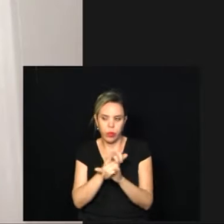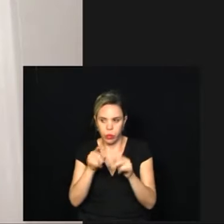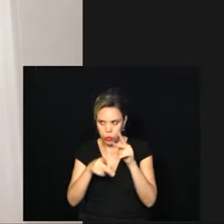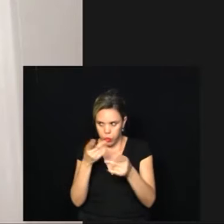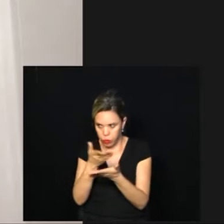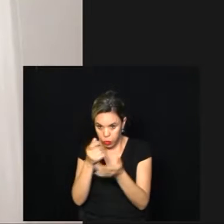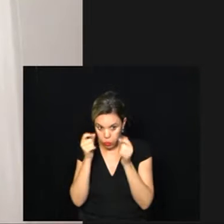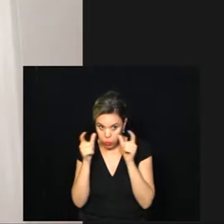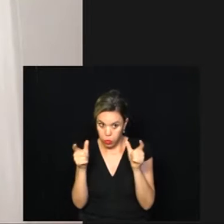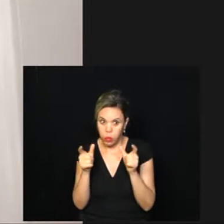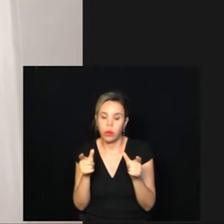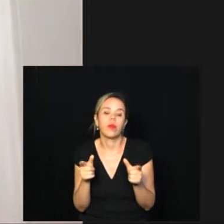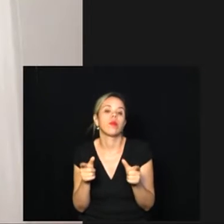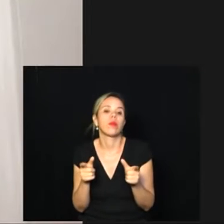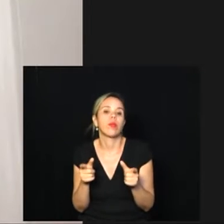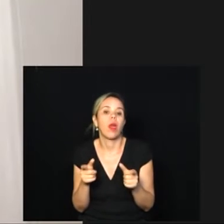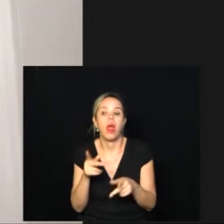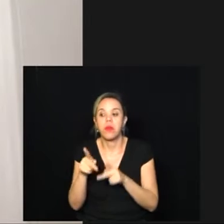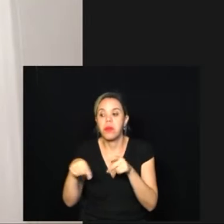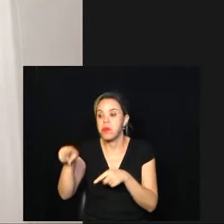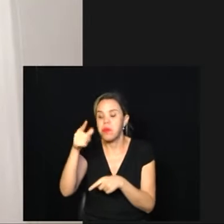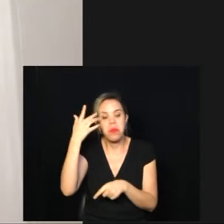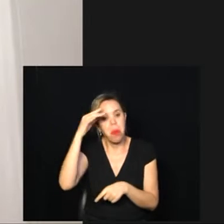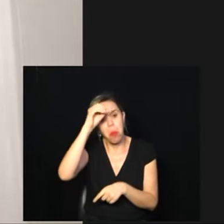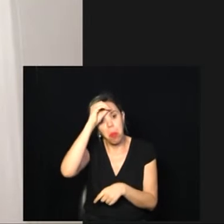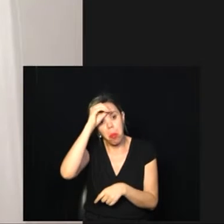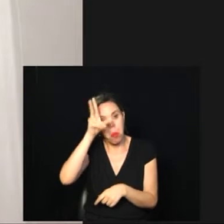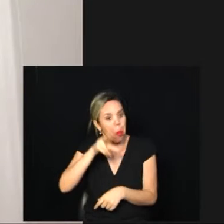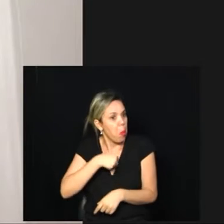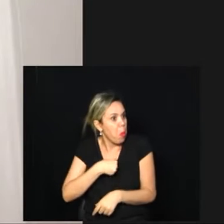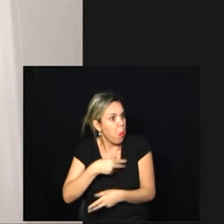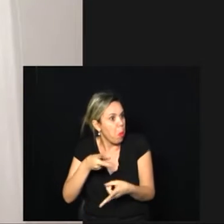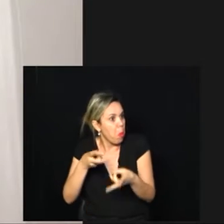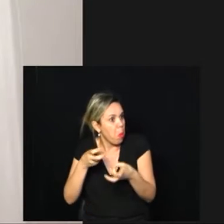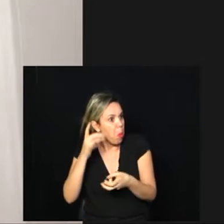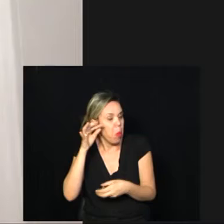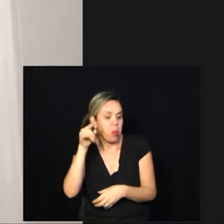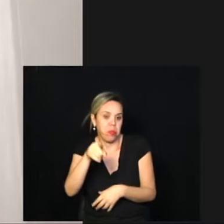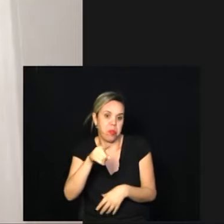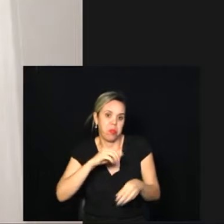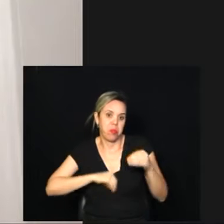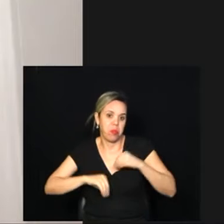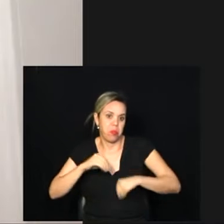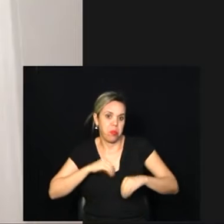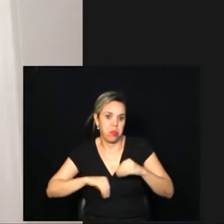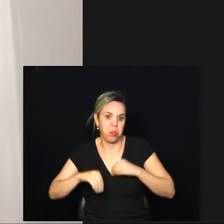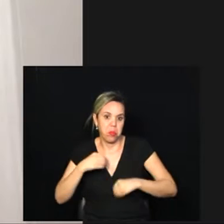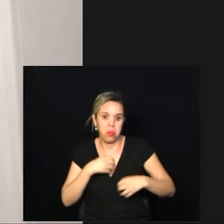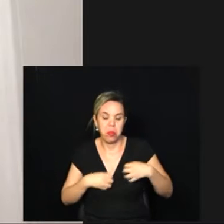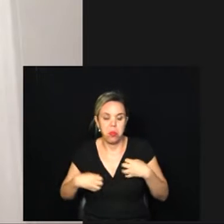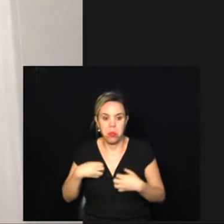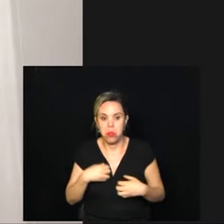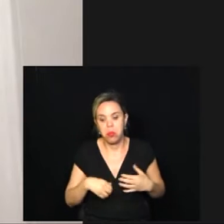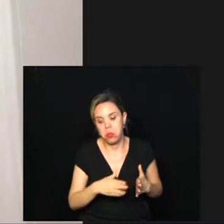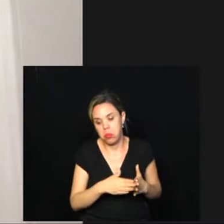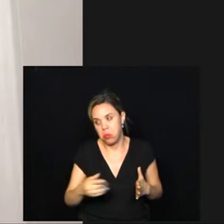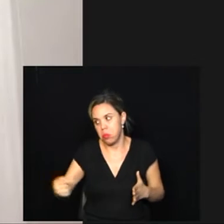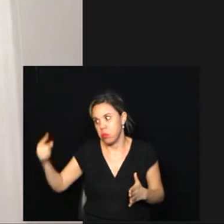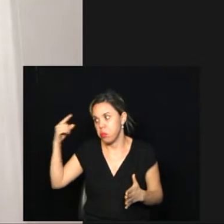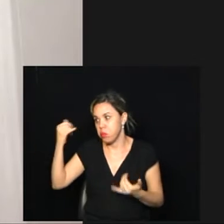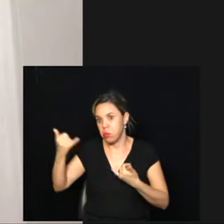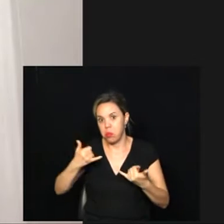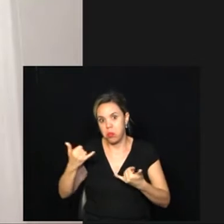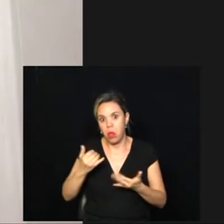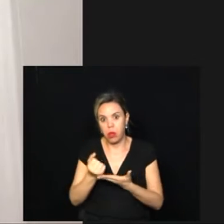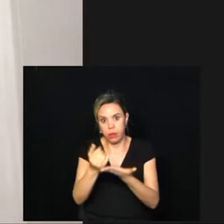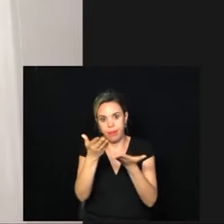outras pessoas. Eles não sabiam, inclusive falam, nossa, eu nunca poderia imaginar que você está vivendo esse momento naquela época. Por que você não me falou que eu